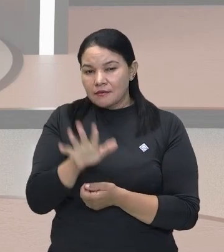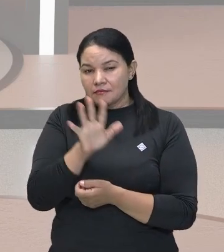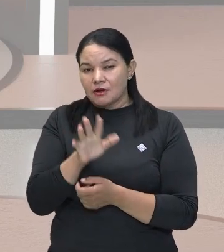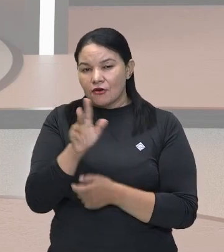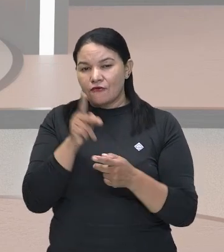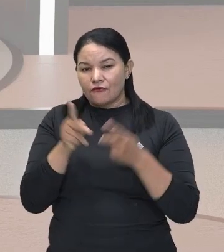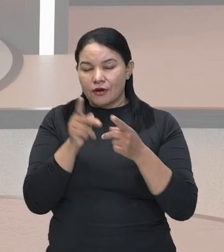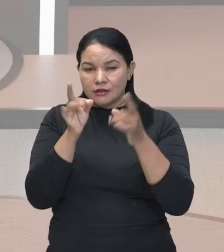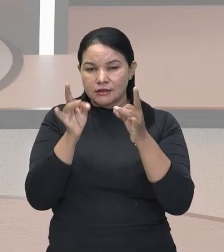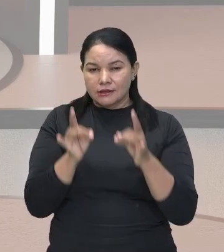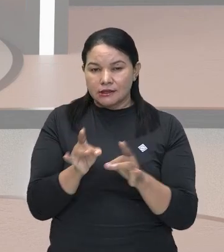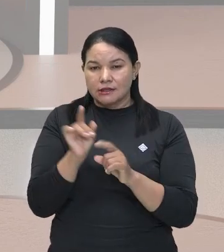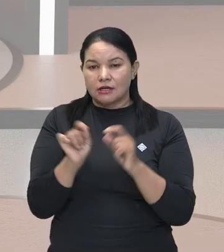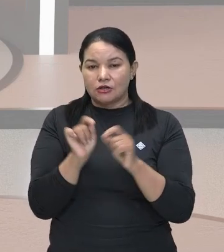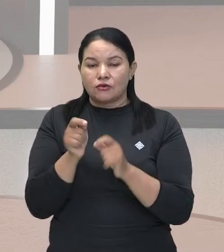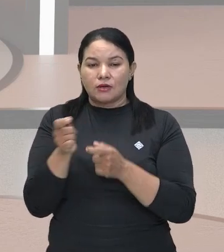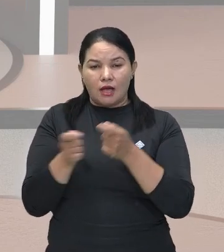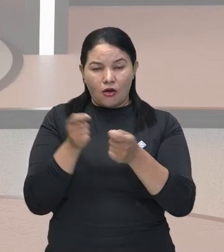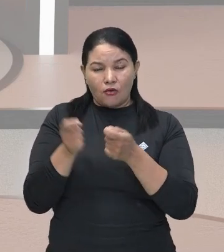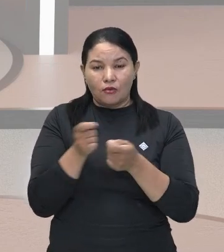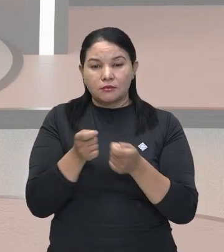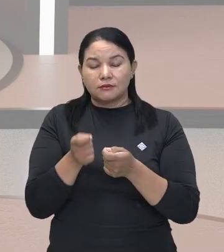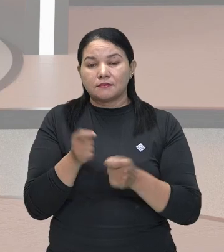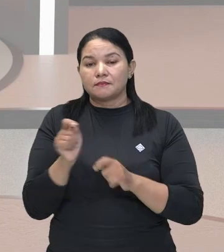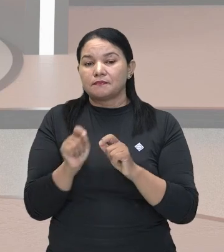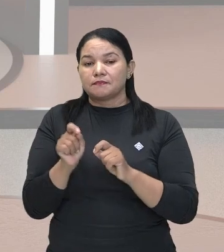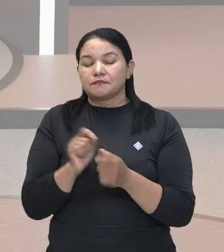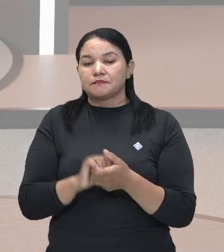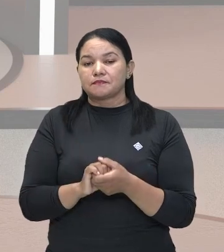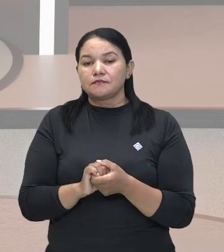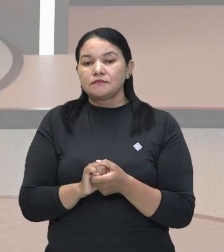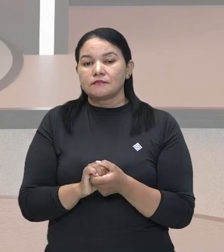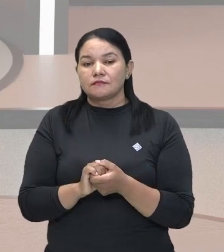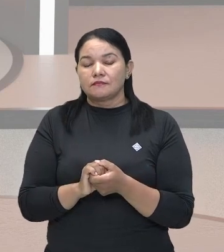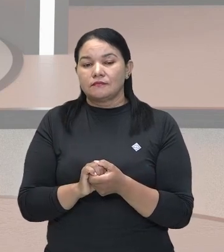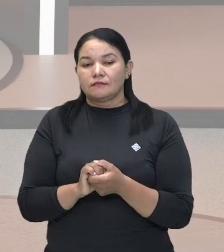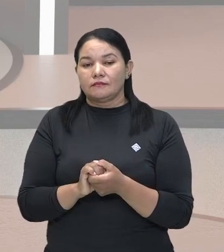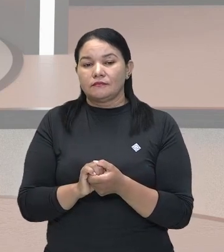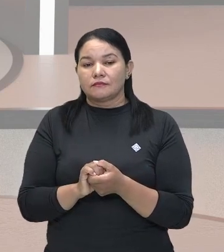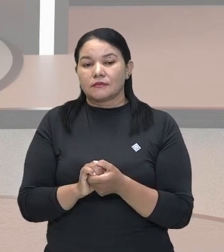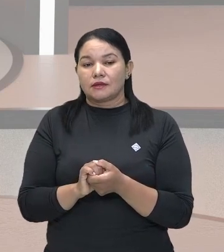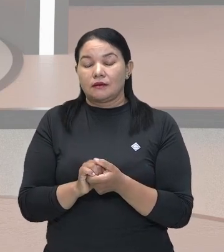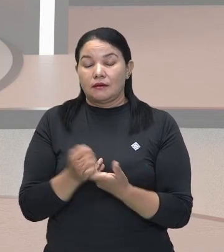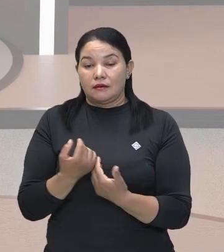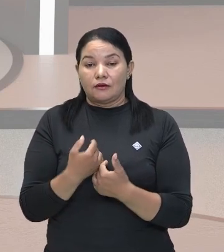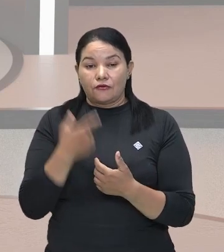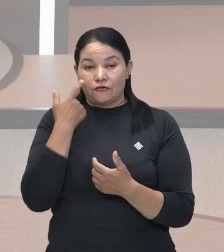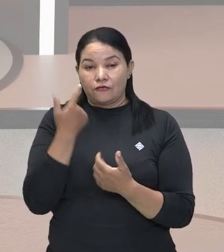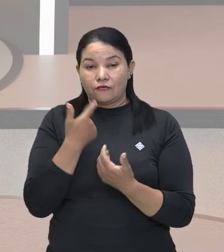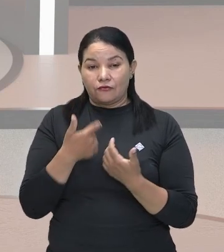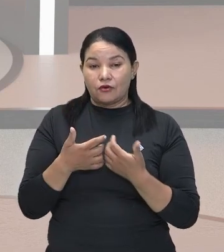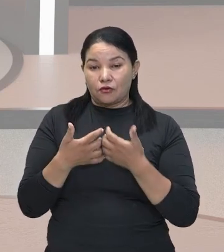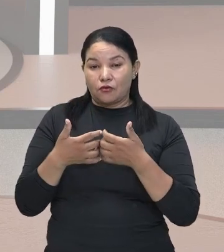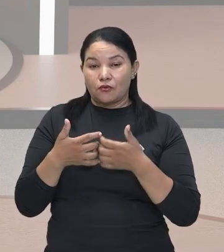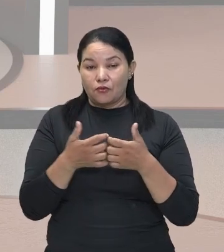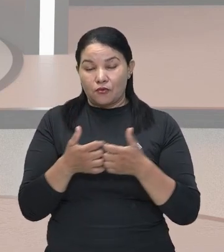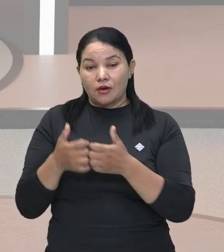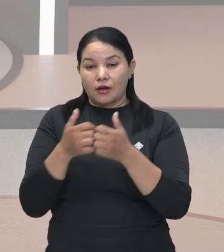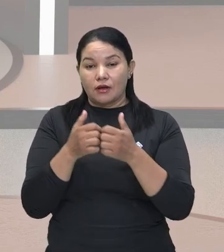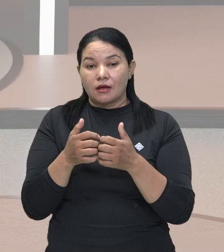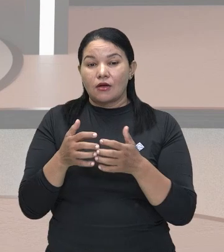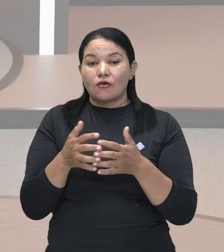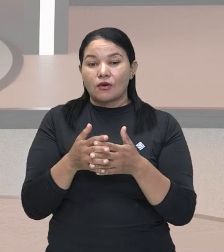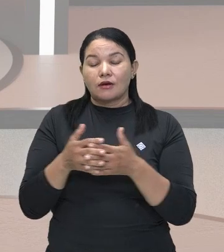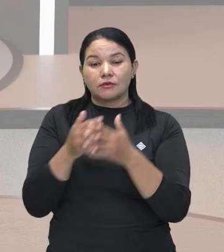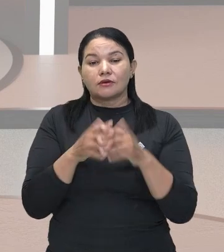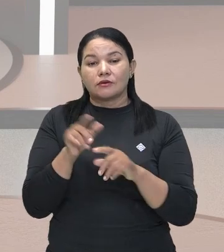primeiros detalhes da economia, que é forte. Então, ali a imagem do caminhão carregado de madeira é justamente